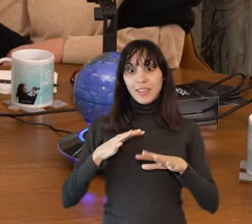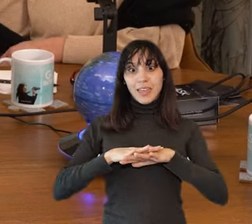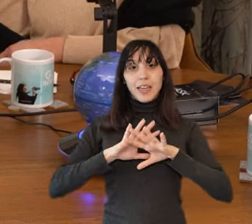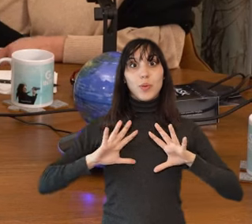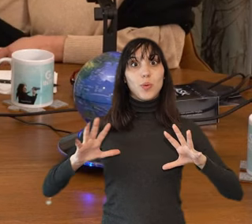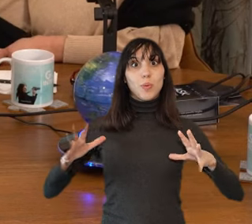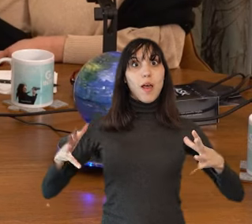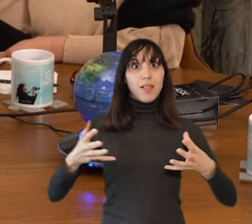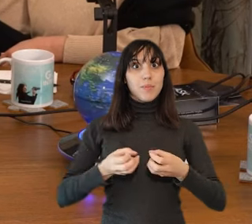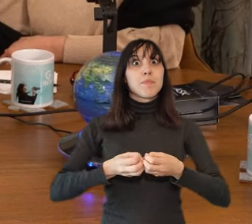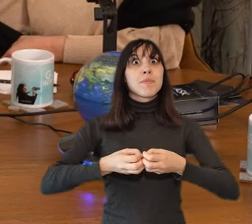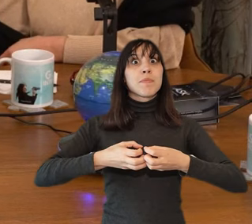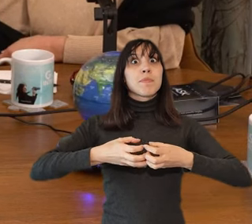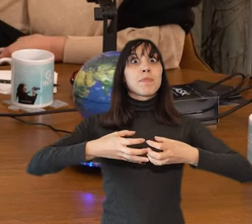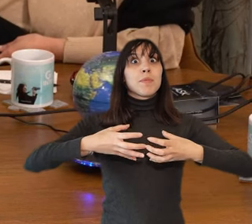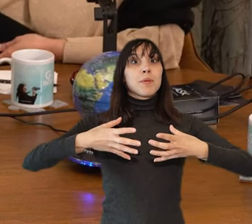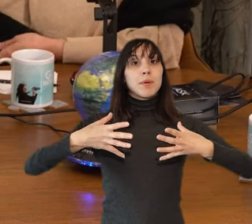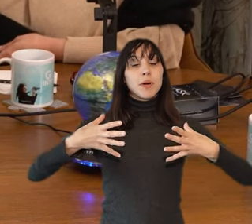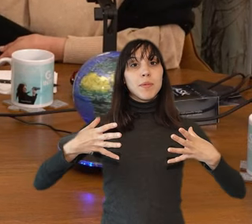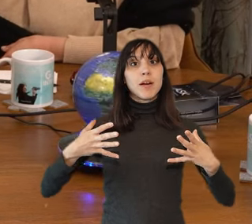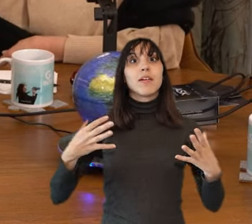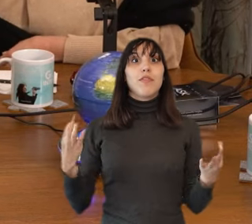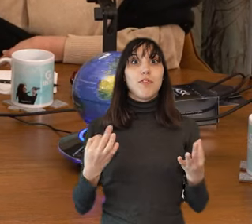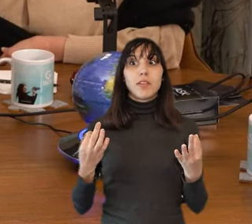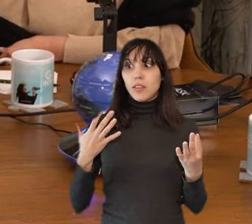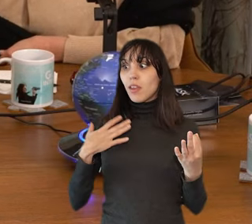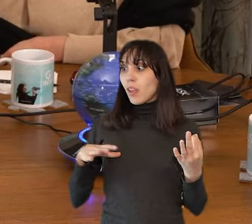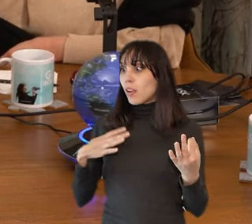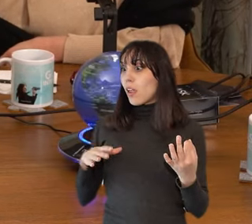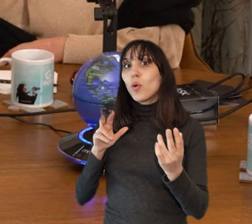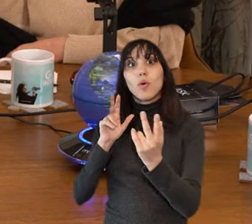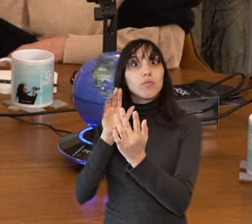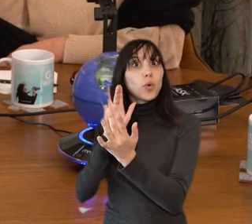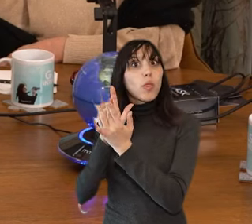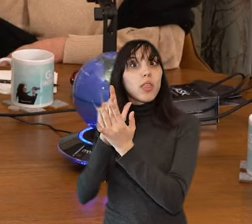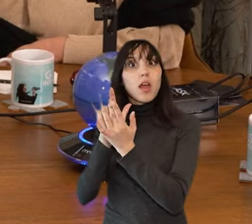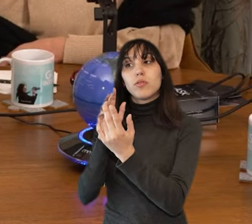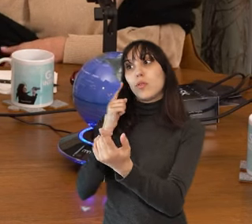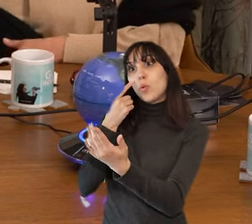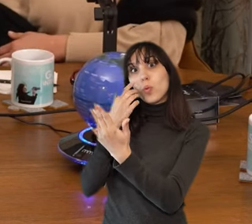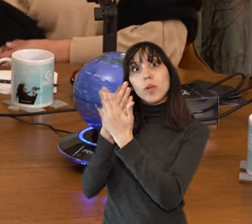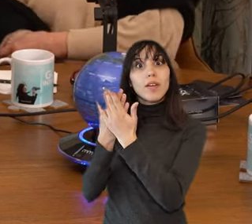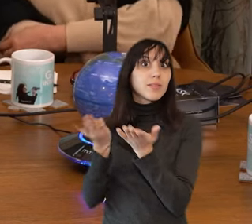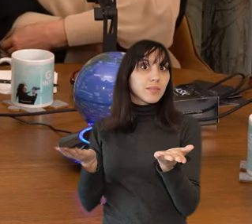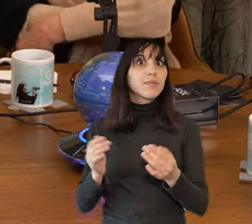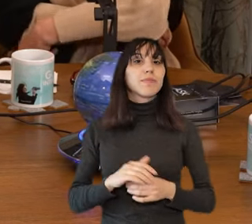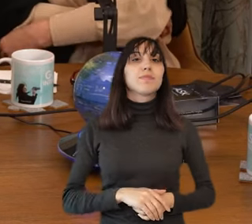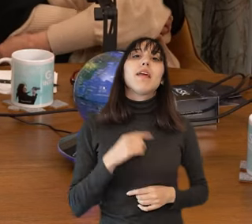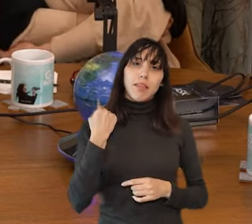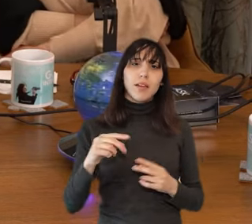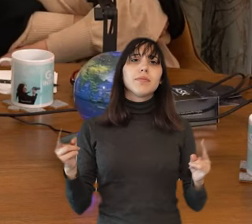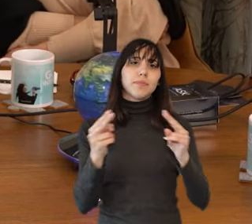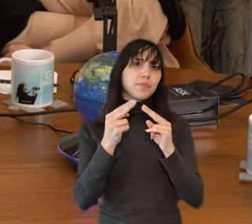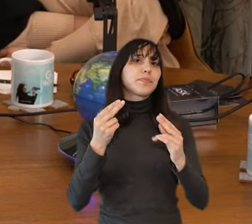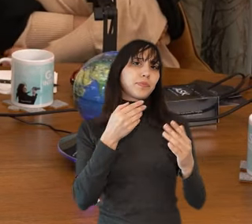por ser cada vez maior e há eh realmente vontade não é de se conhecerem então nós temos alguns encontros